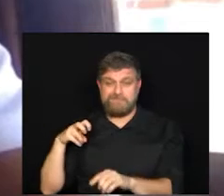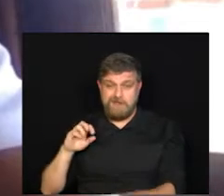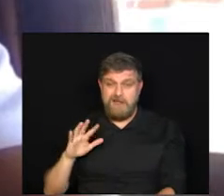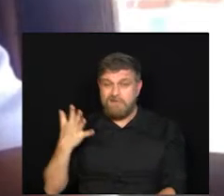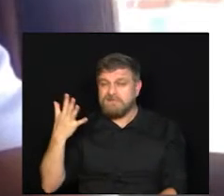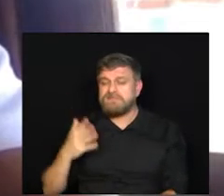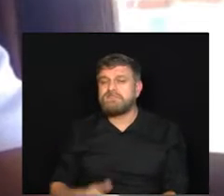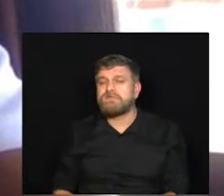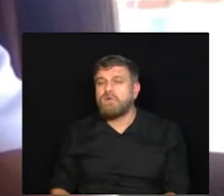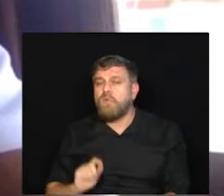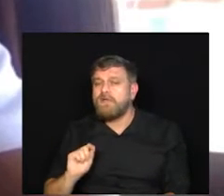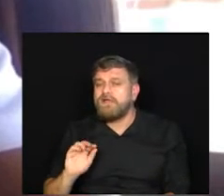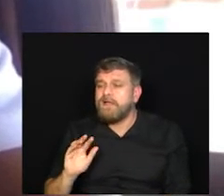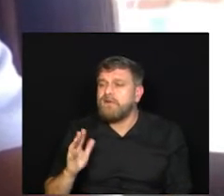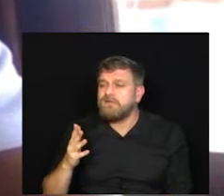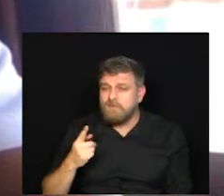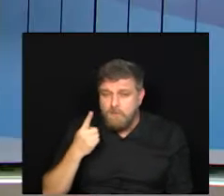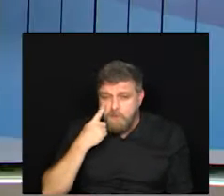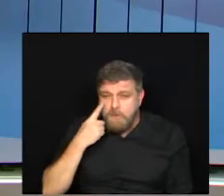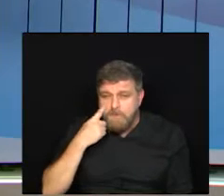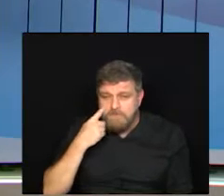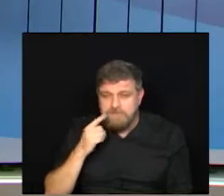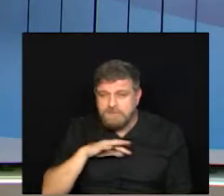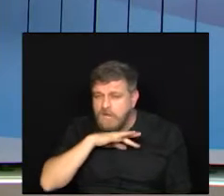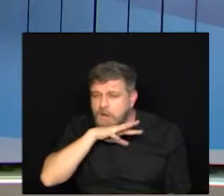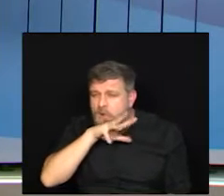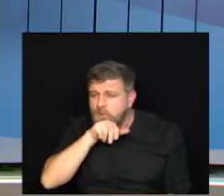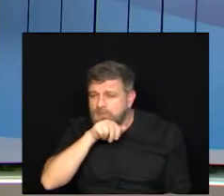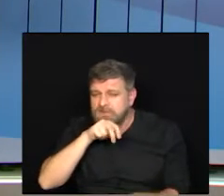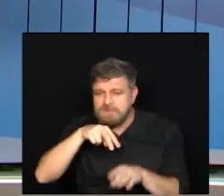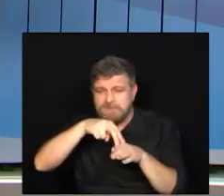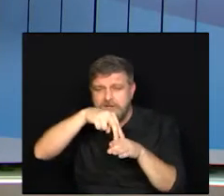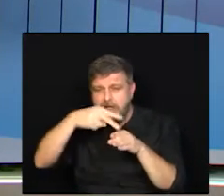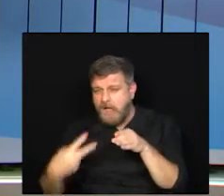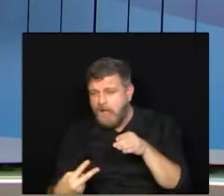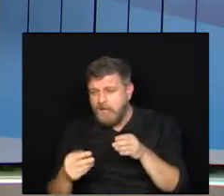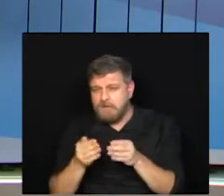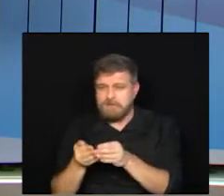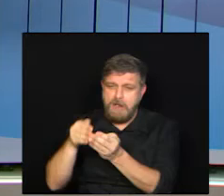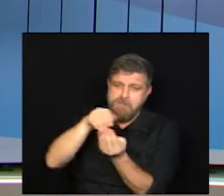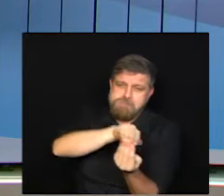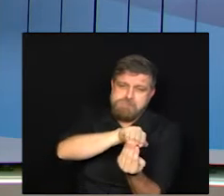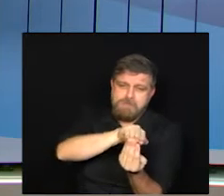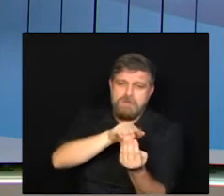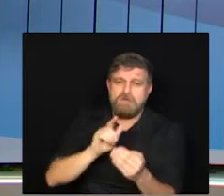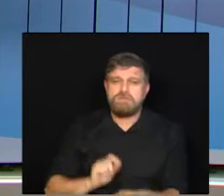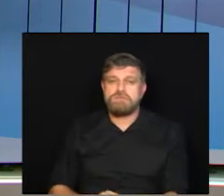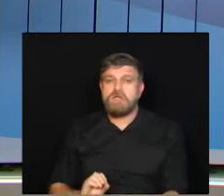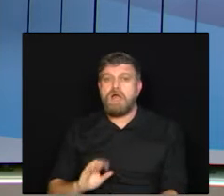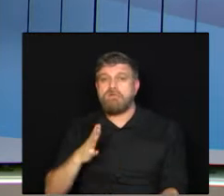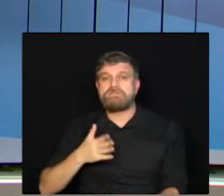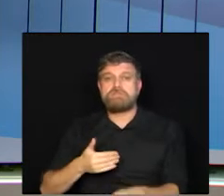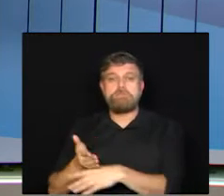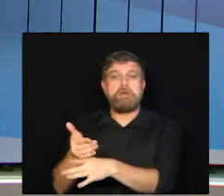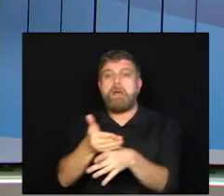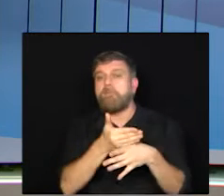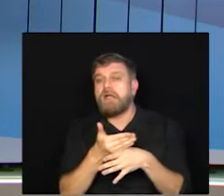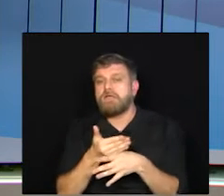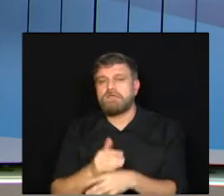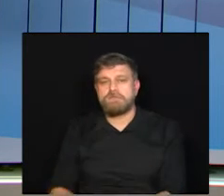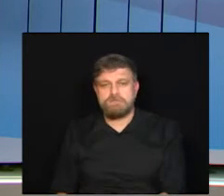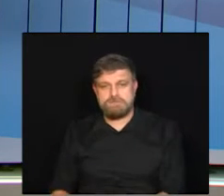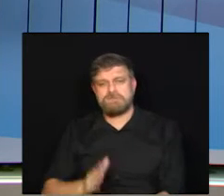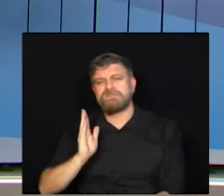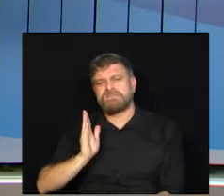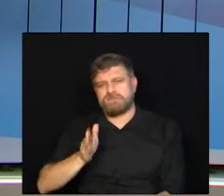coisa já te aconteceu? Você já viu algum animal? Já caiu? Já tombou? Já ficou perdido? Não,